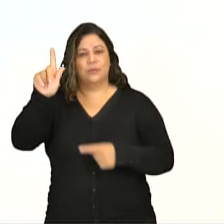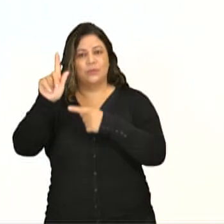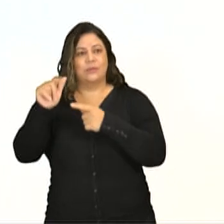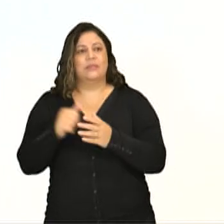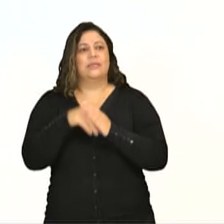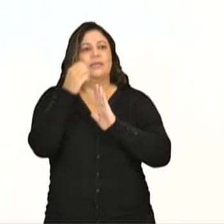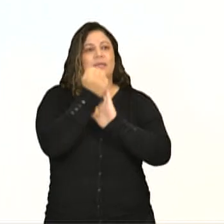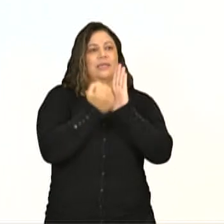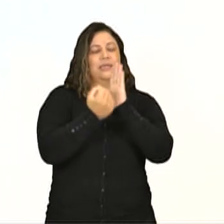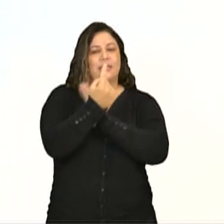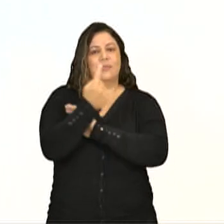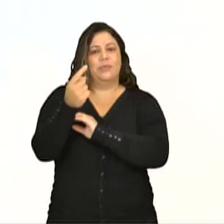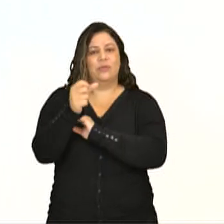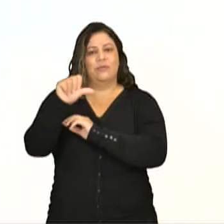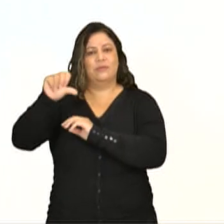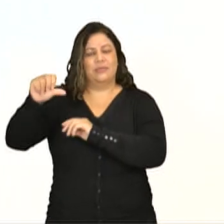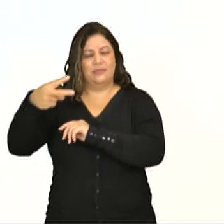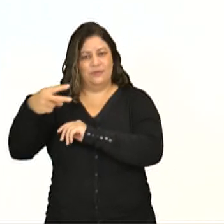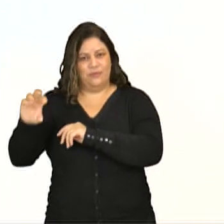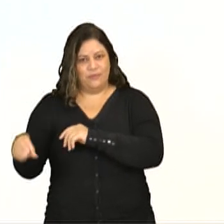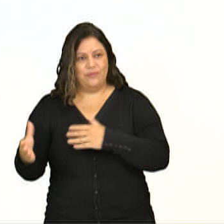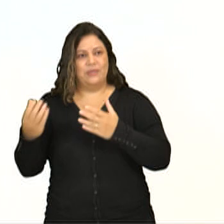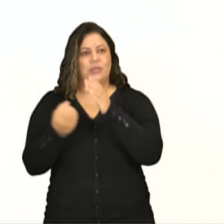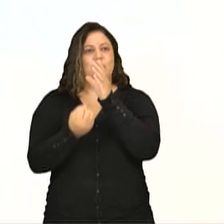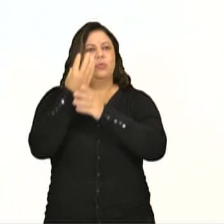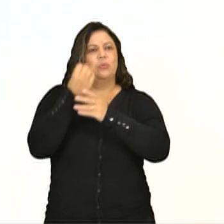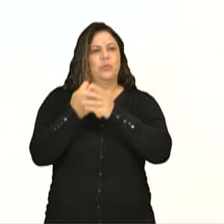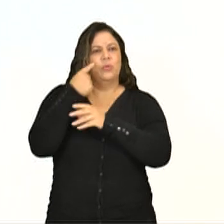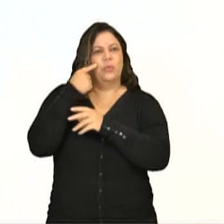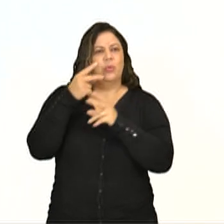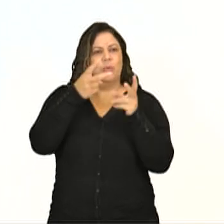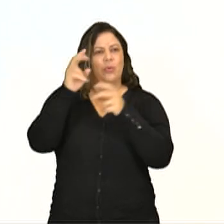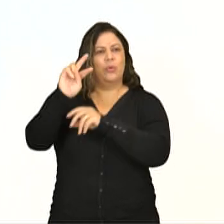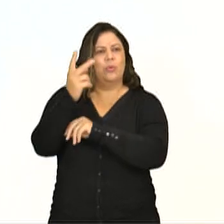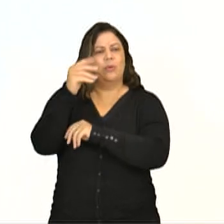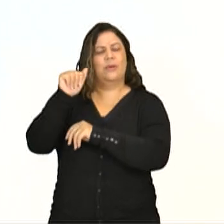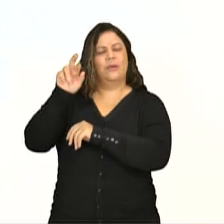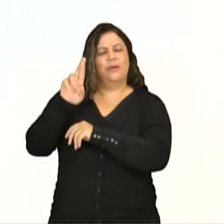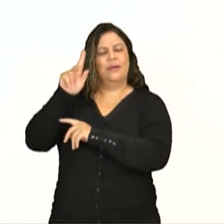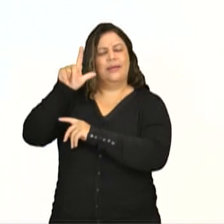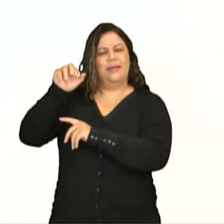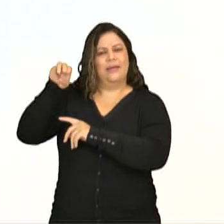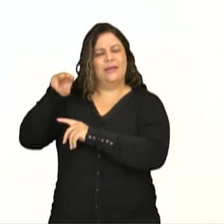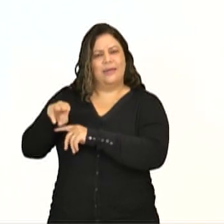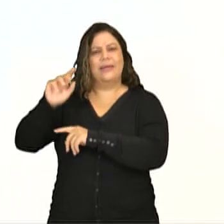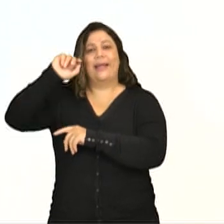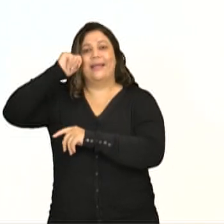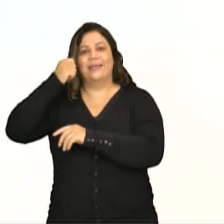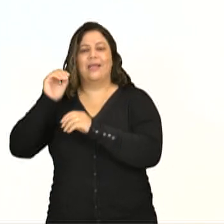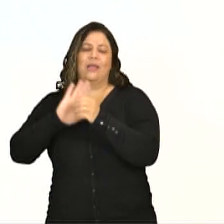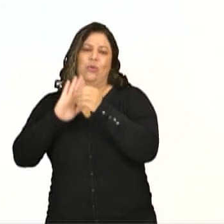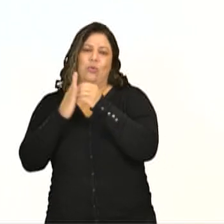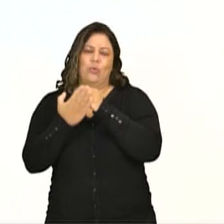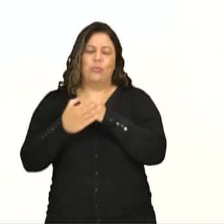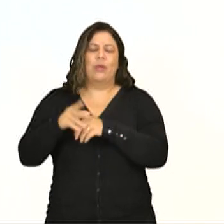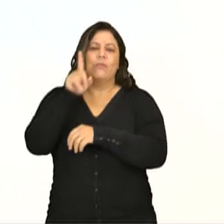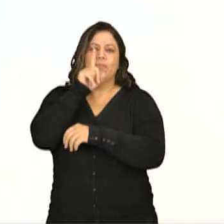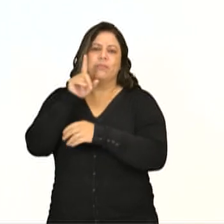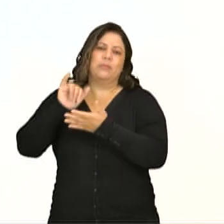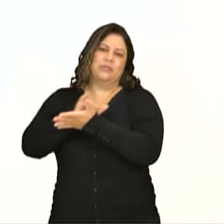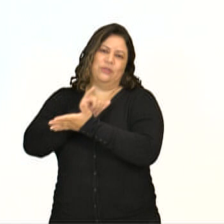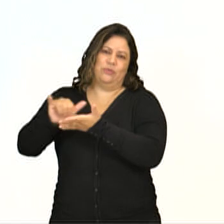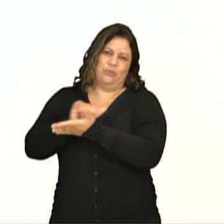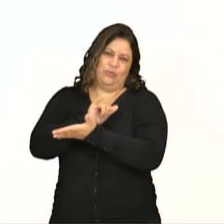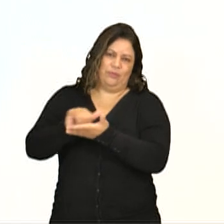de 20, ele teve origem no Harlem. O Harlem era um bairro negro de Nova York e por conta